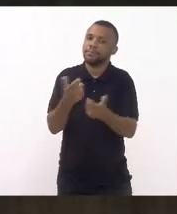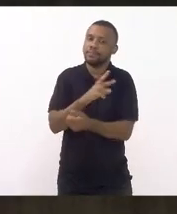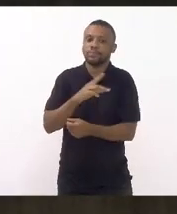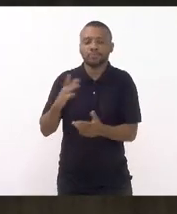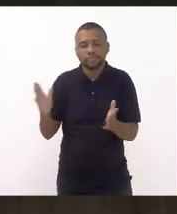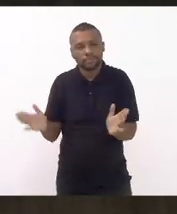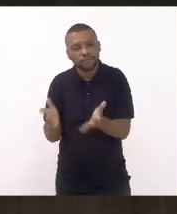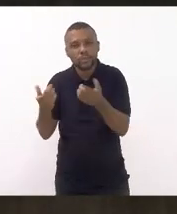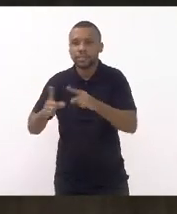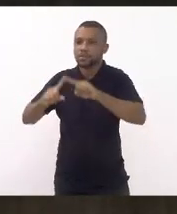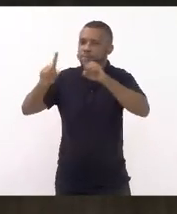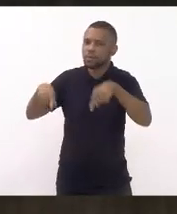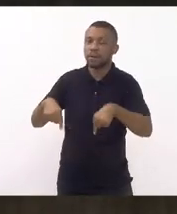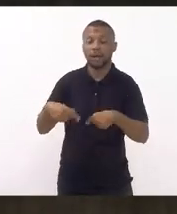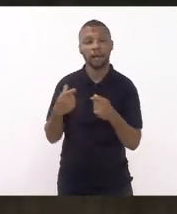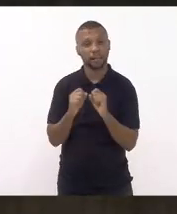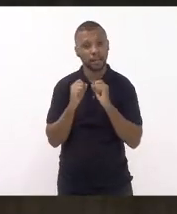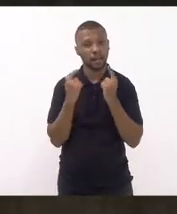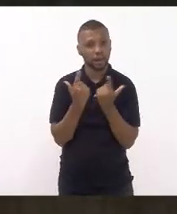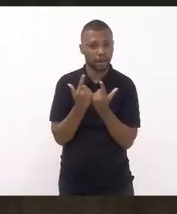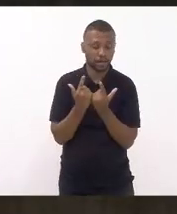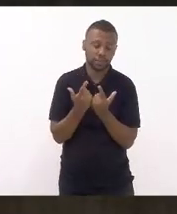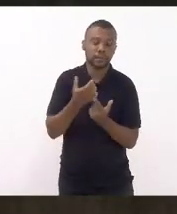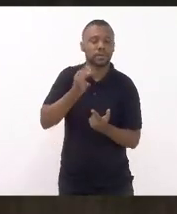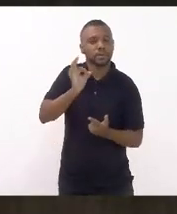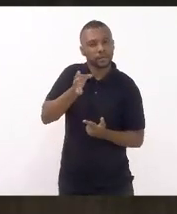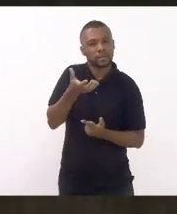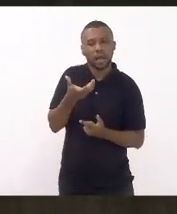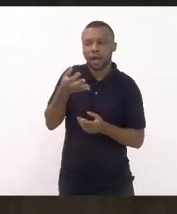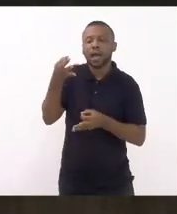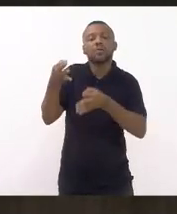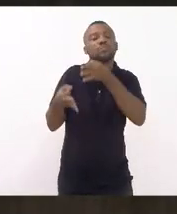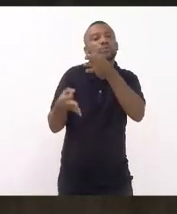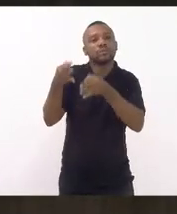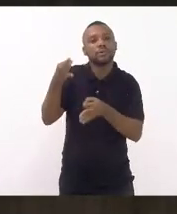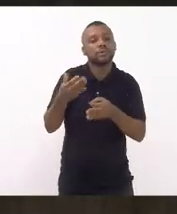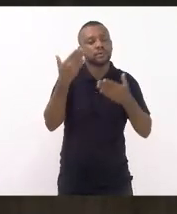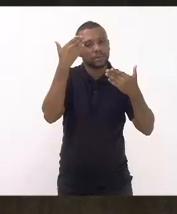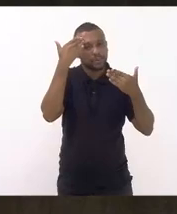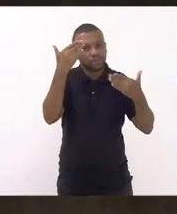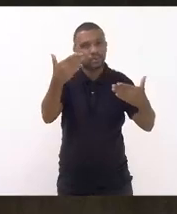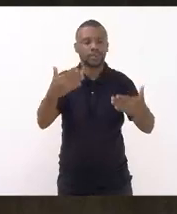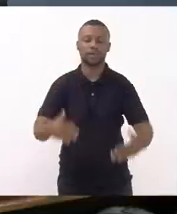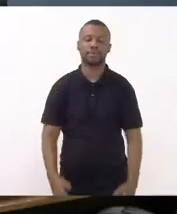de valorização. Esta casa quer fazer, sim, justiça. Muito obrigado.